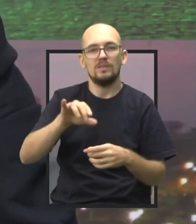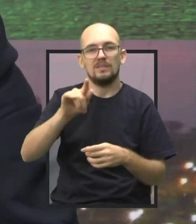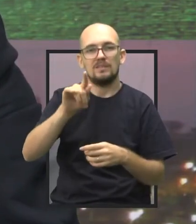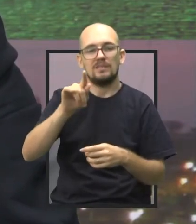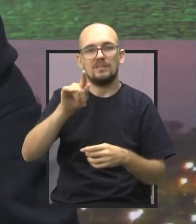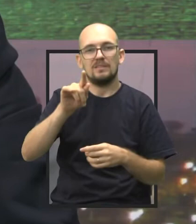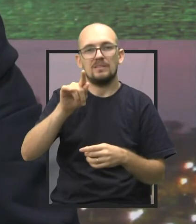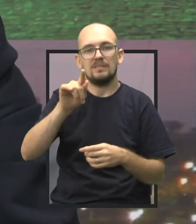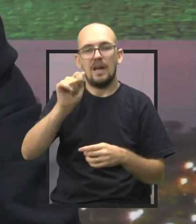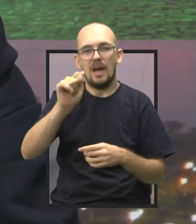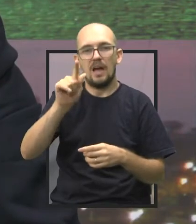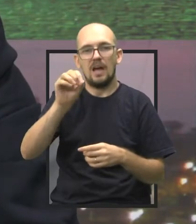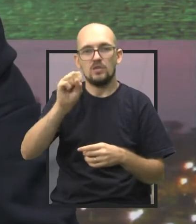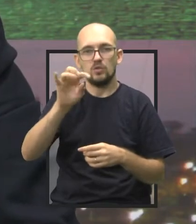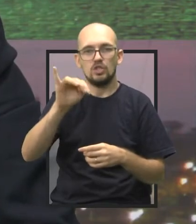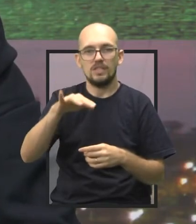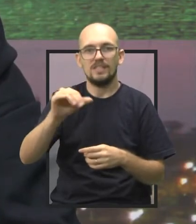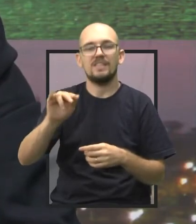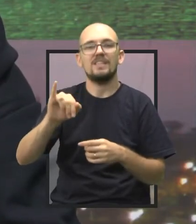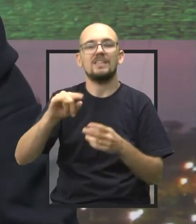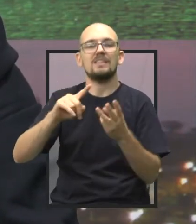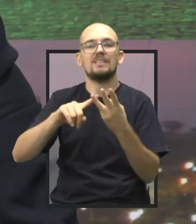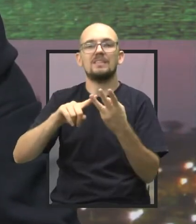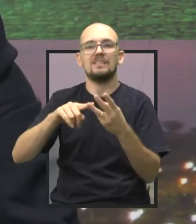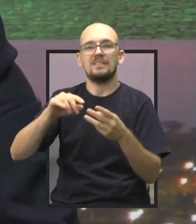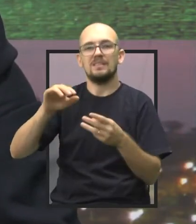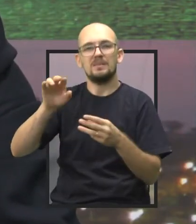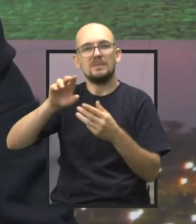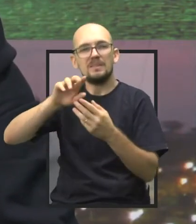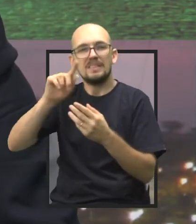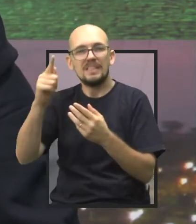Griso, José Pérez e Pedro Ferreira de Almeida.